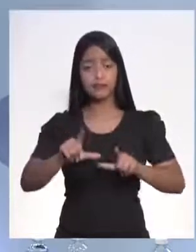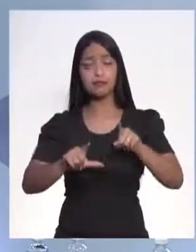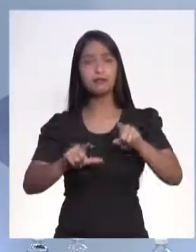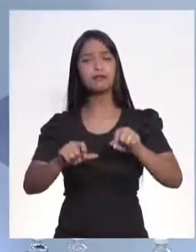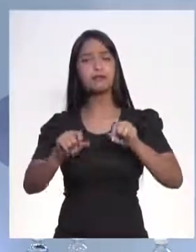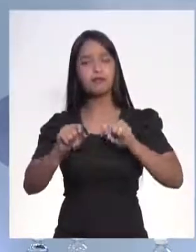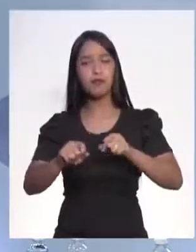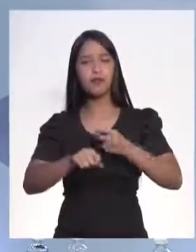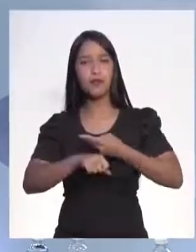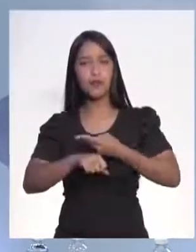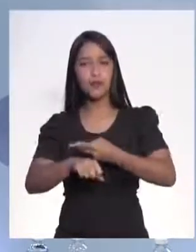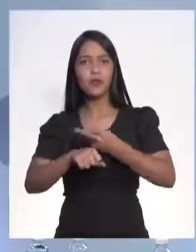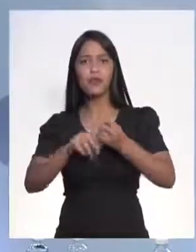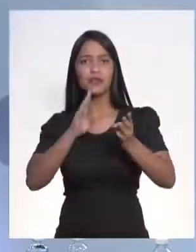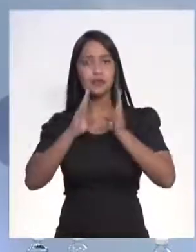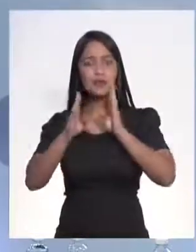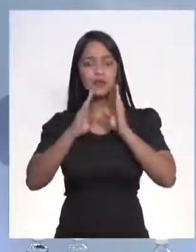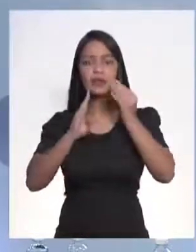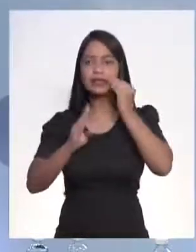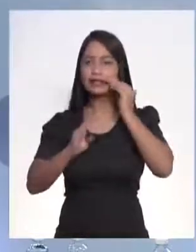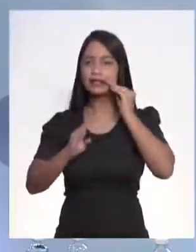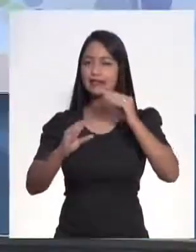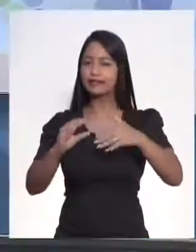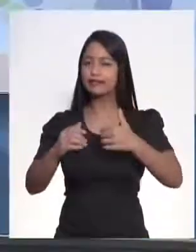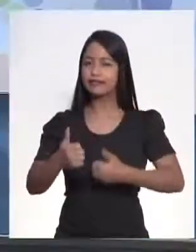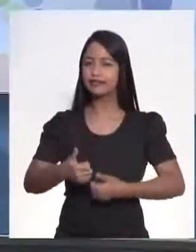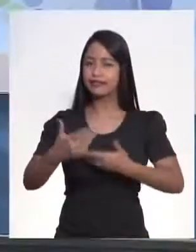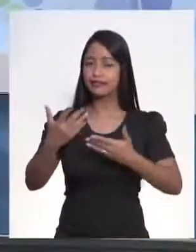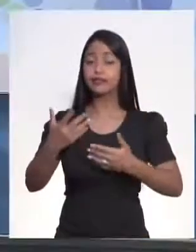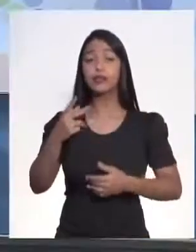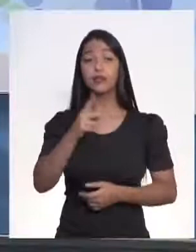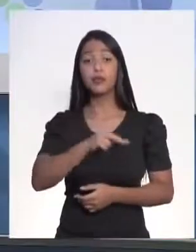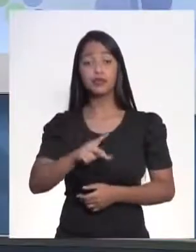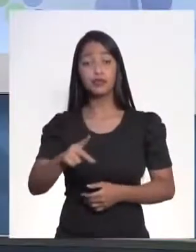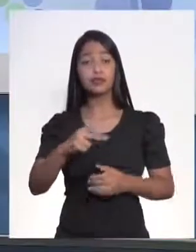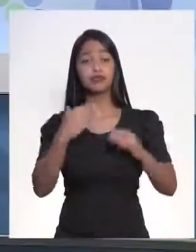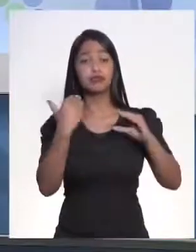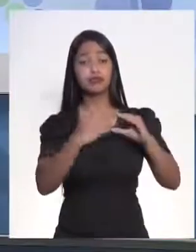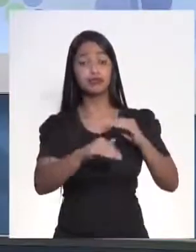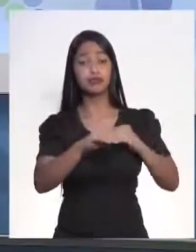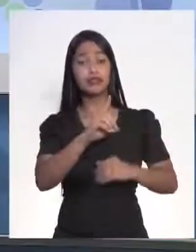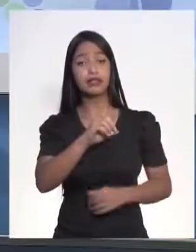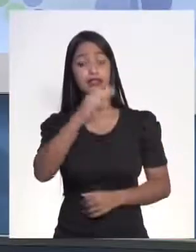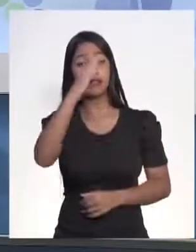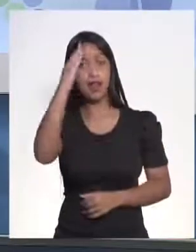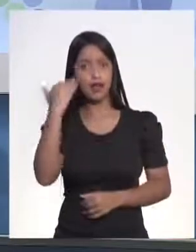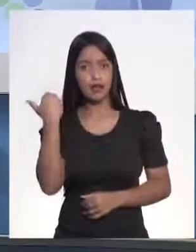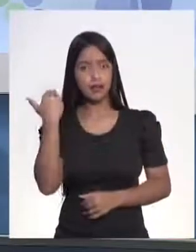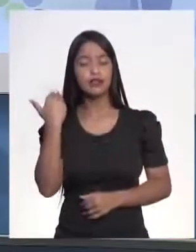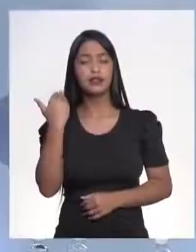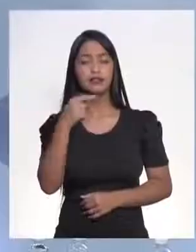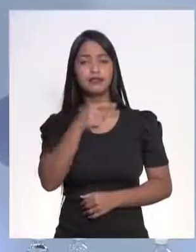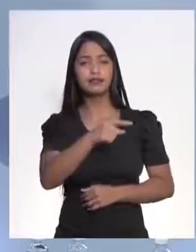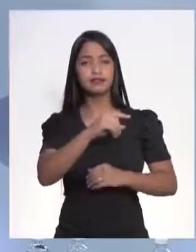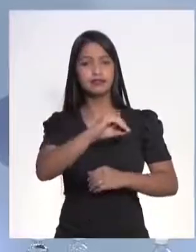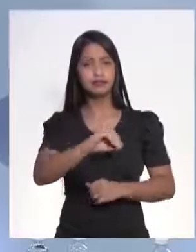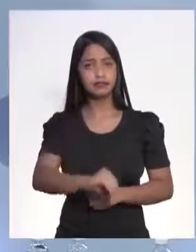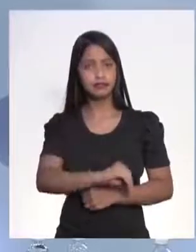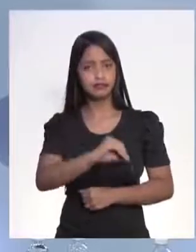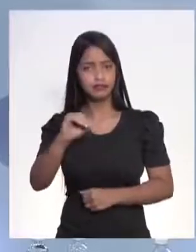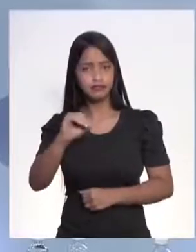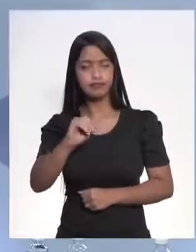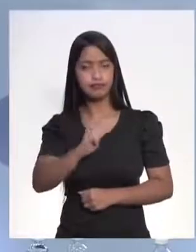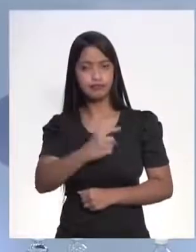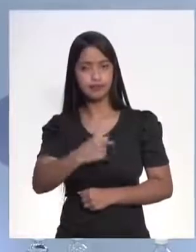tenta a ir lá pelo Facebook a gente vai tentar interagir os professores com a Dani lá no centro de mídias no app comigo aqui eu tô com